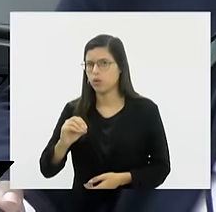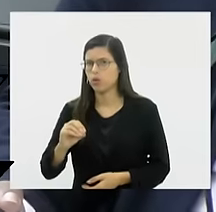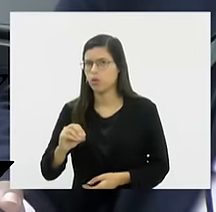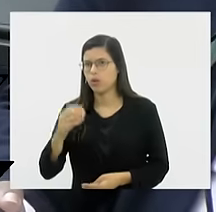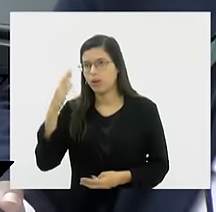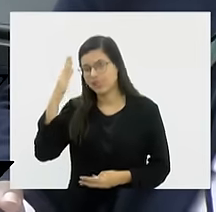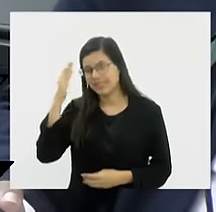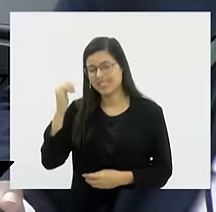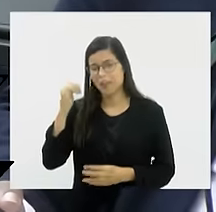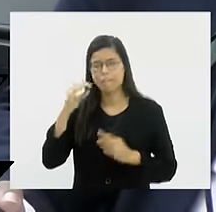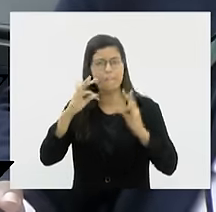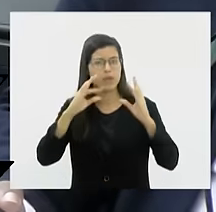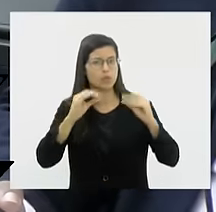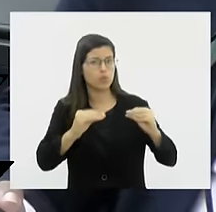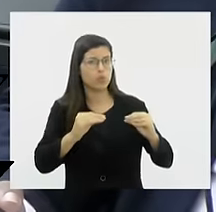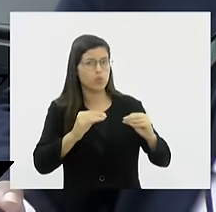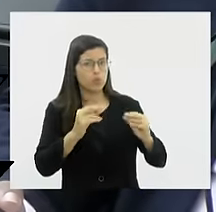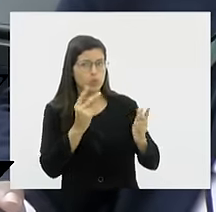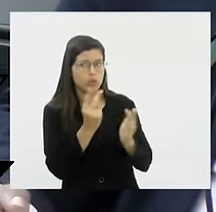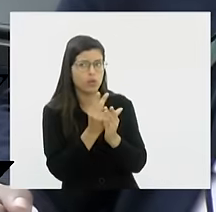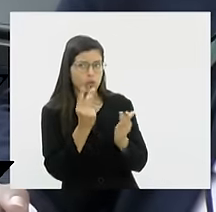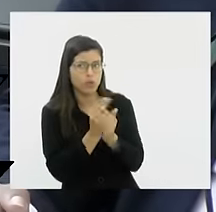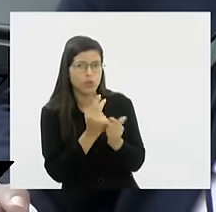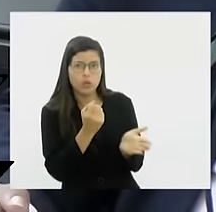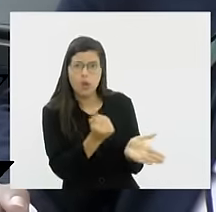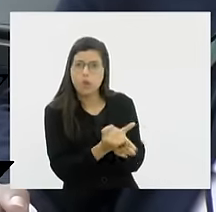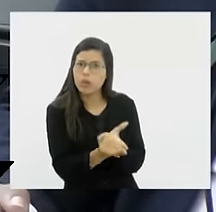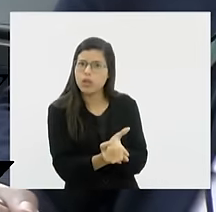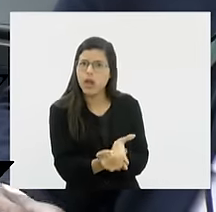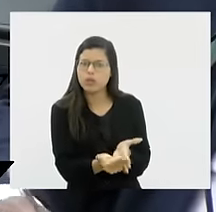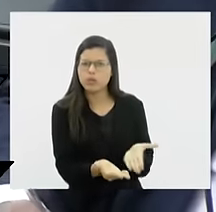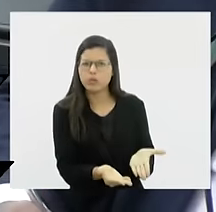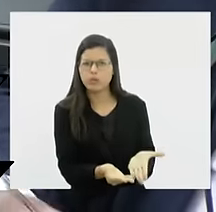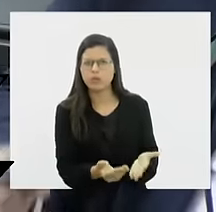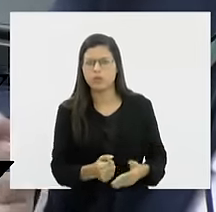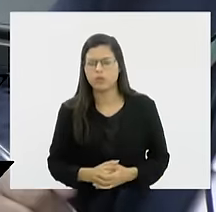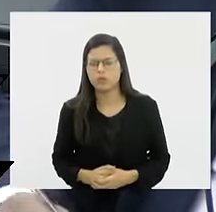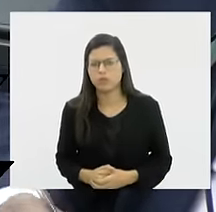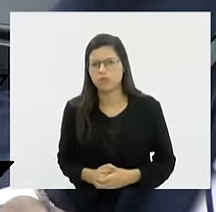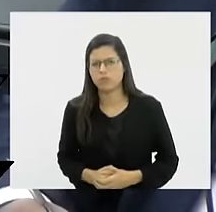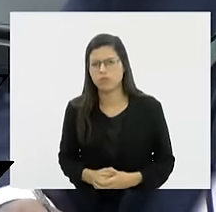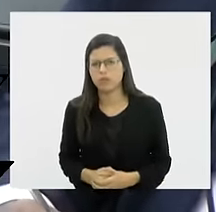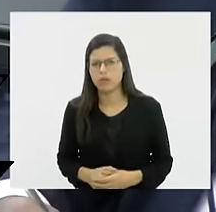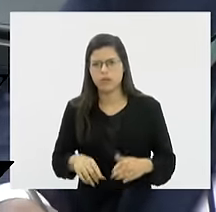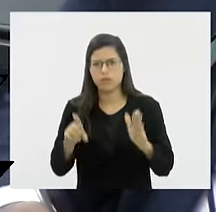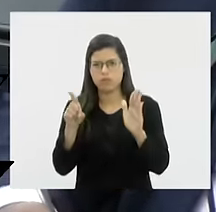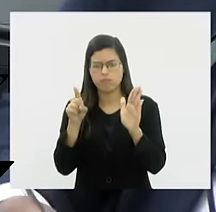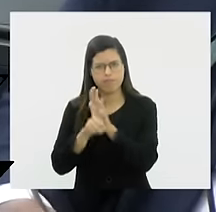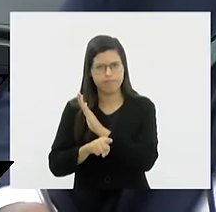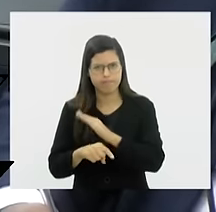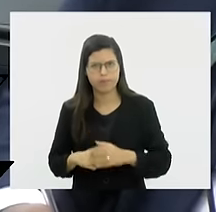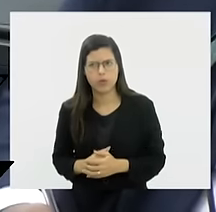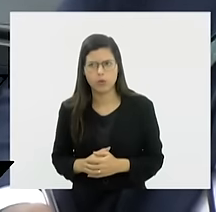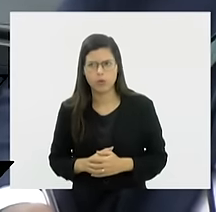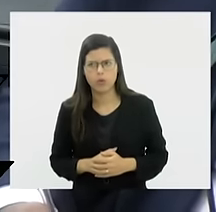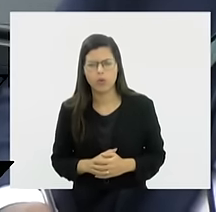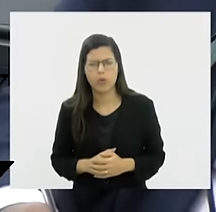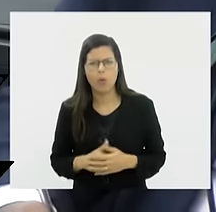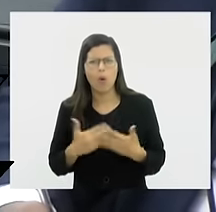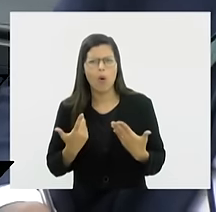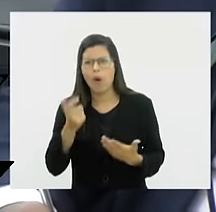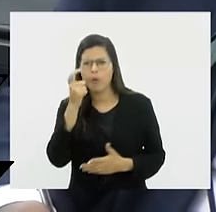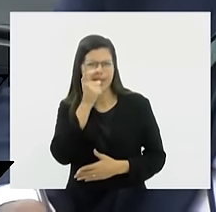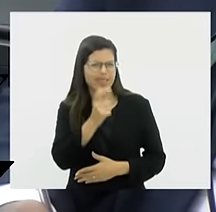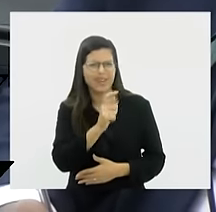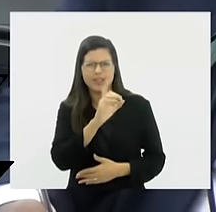tudo isso e insistir nesse contrato. E aí, eu pergunto ao senhor, a que interesse o Detro